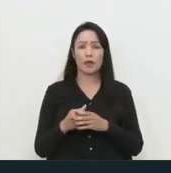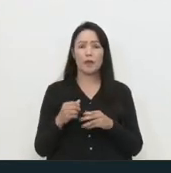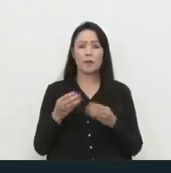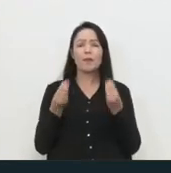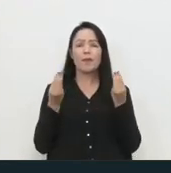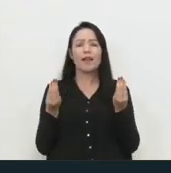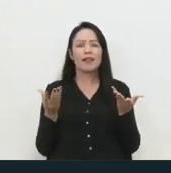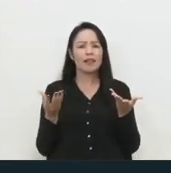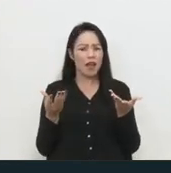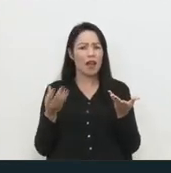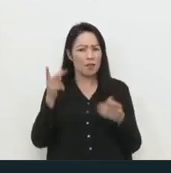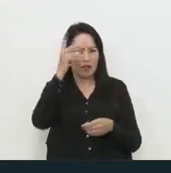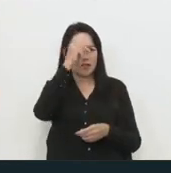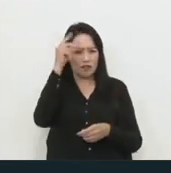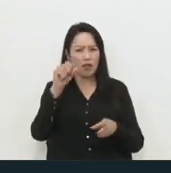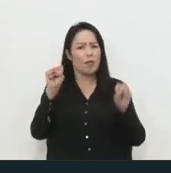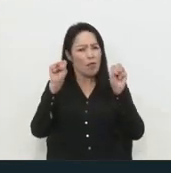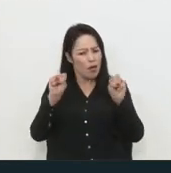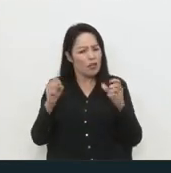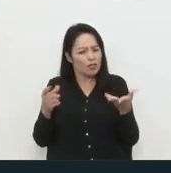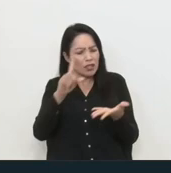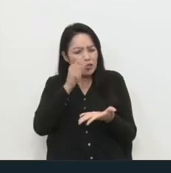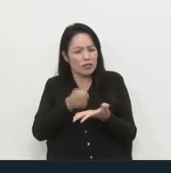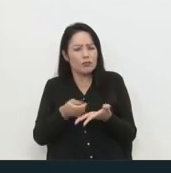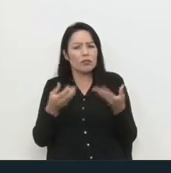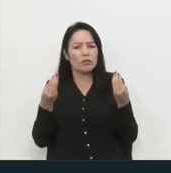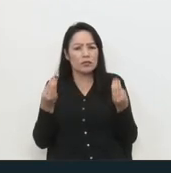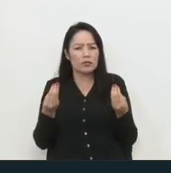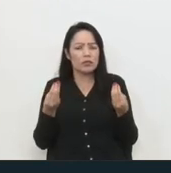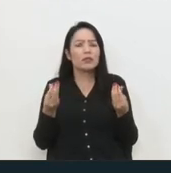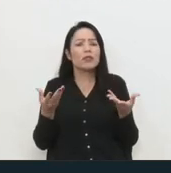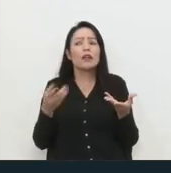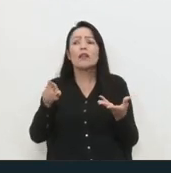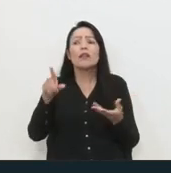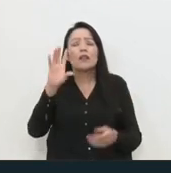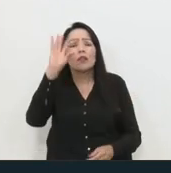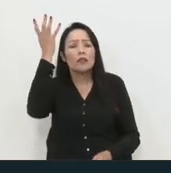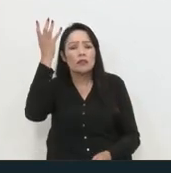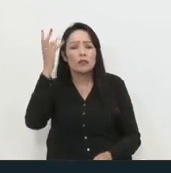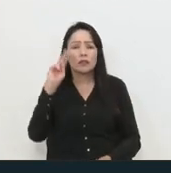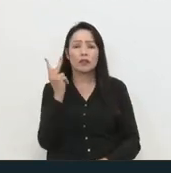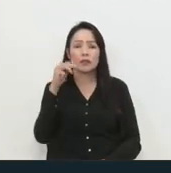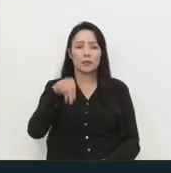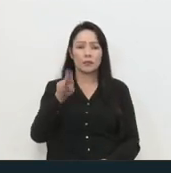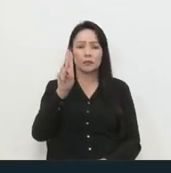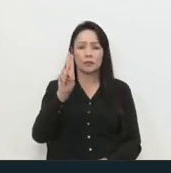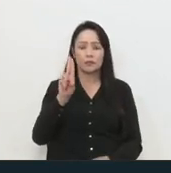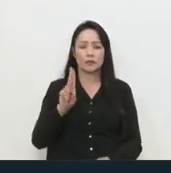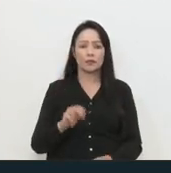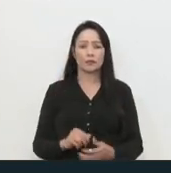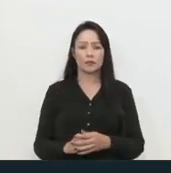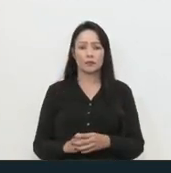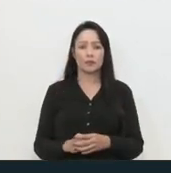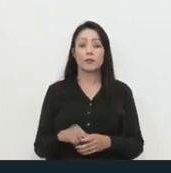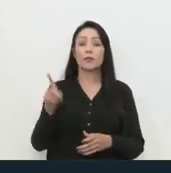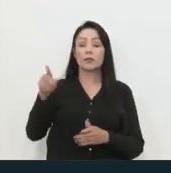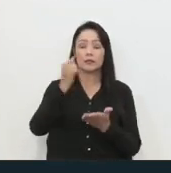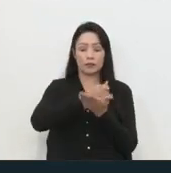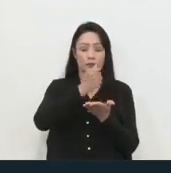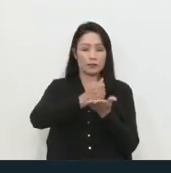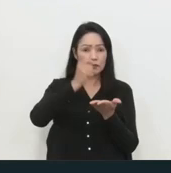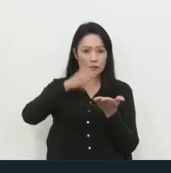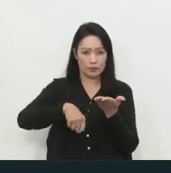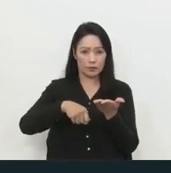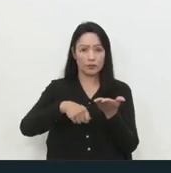prefeitura Tome uma Providência com relação ao que tá acontecendo com hmu lá no contrato Eu chamei